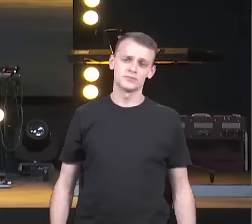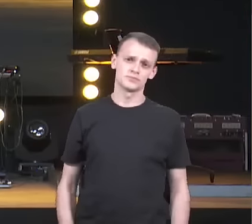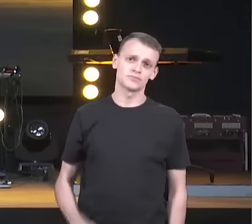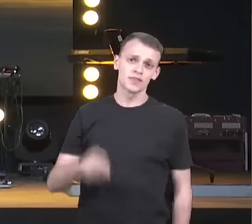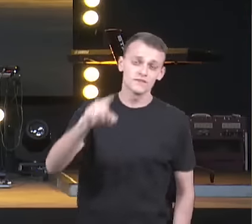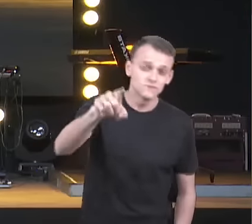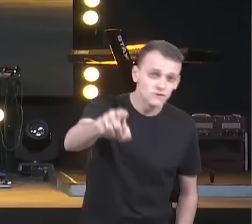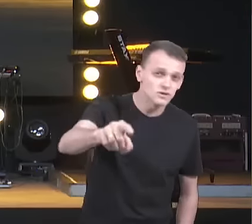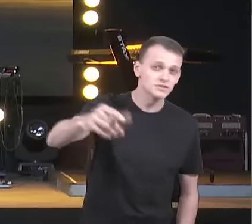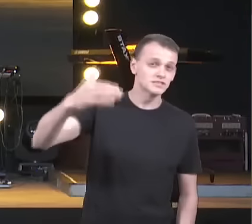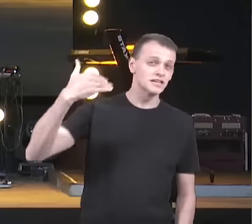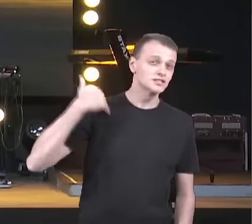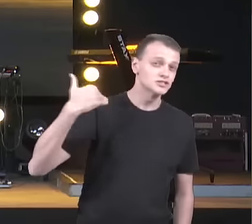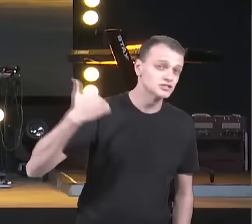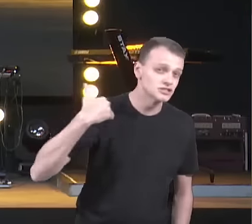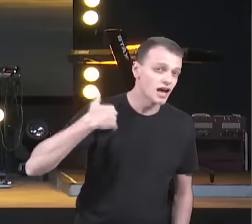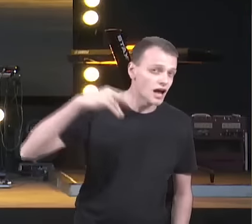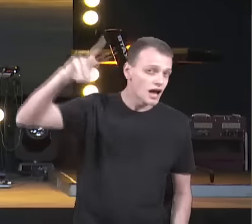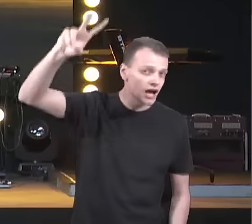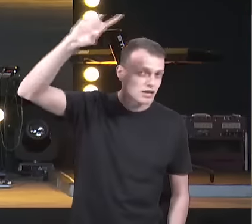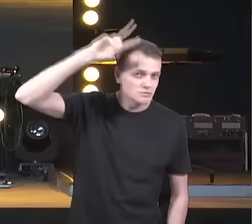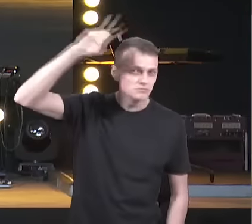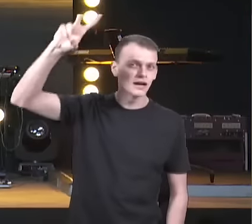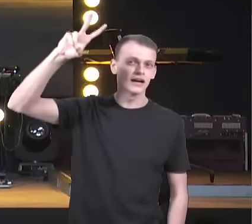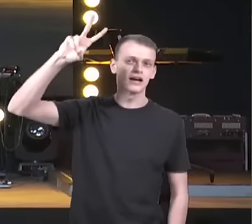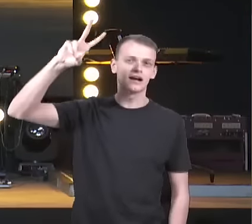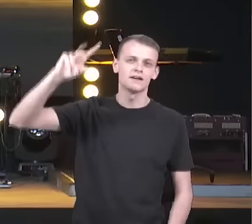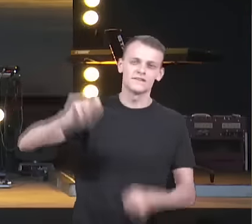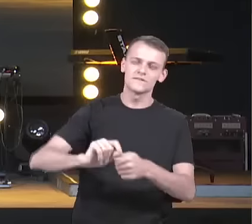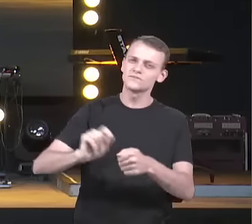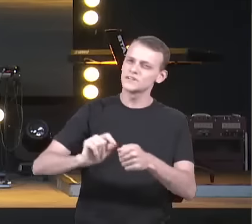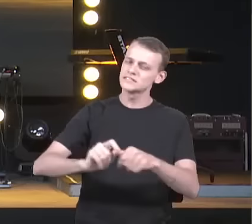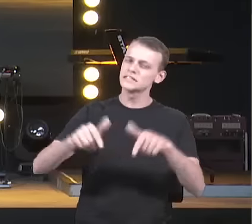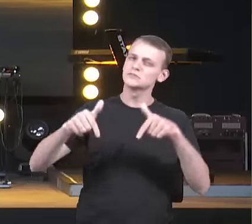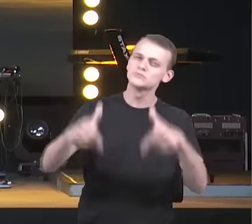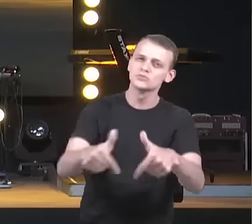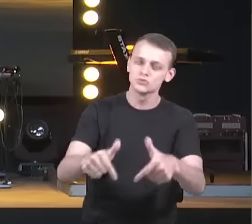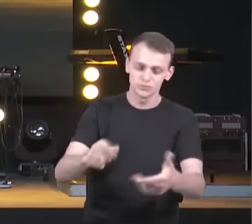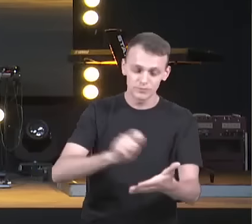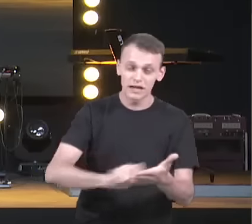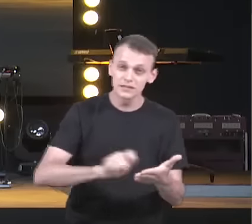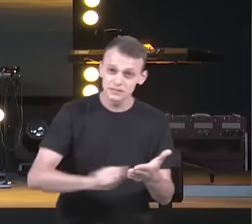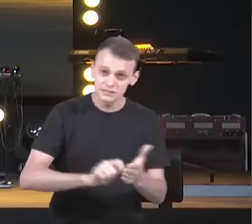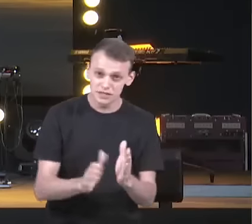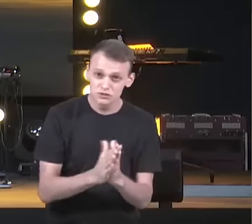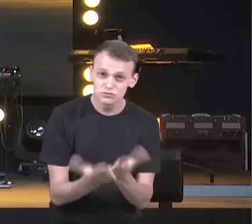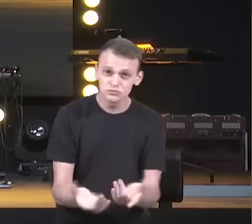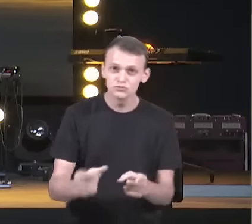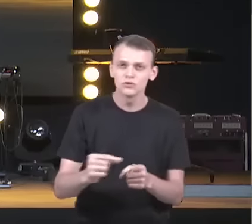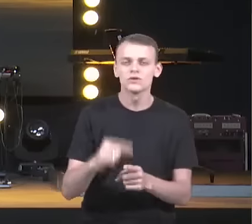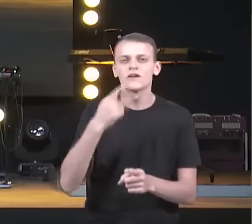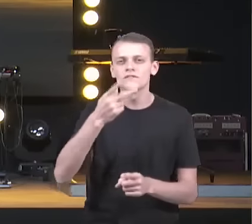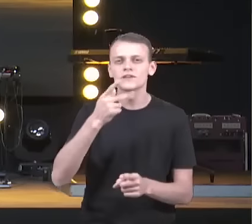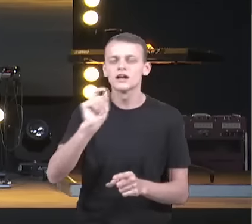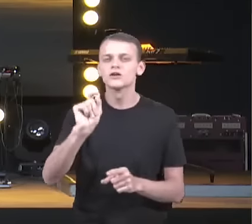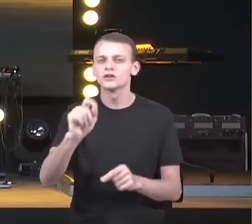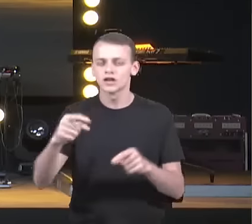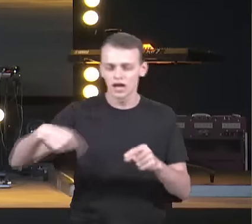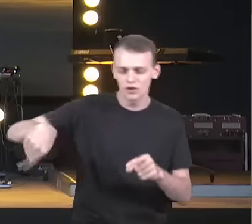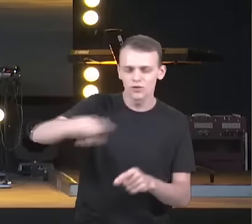Então você é chamado para tocar no poder da era por vir. As escrituras dizem para discernirmos os